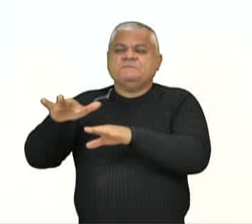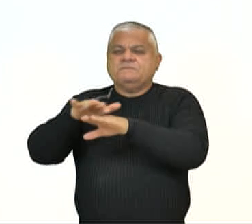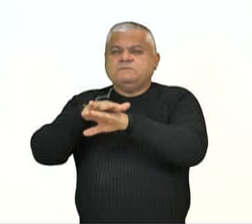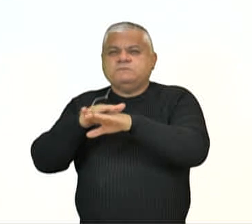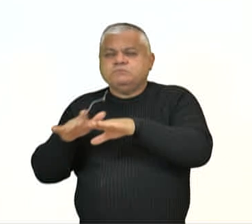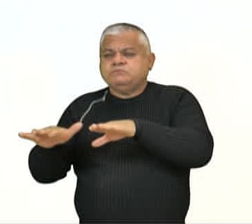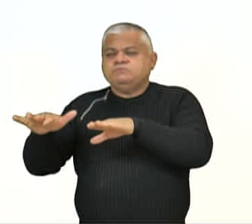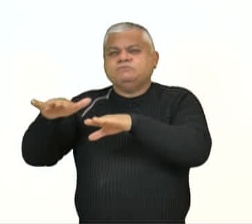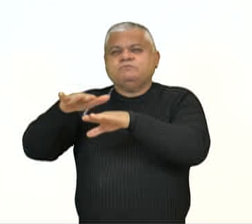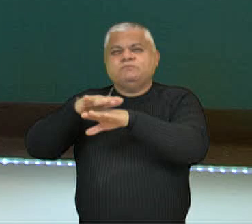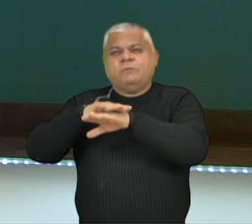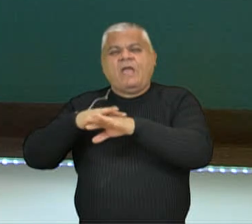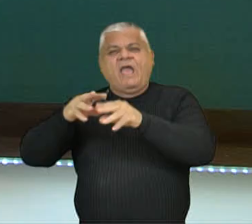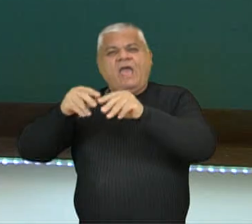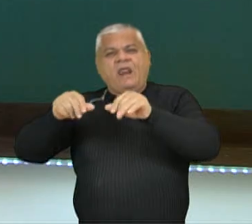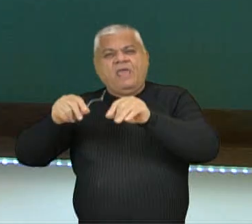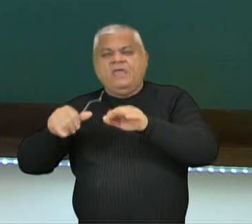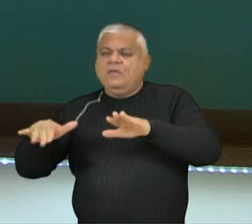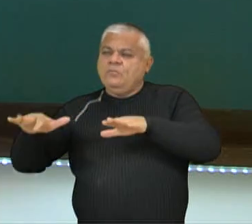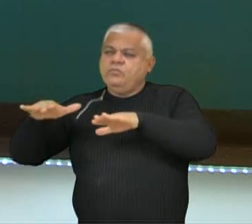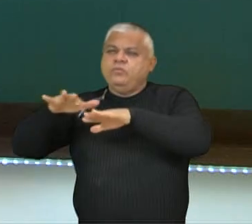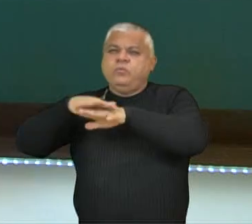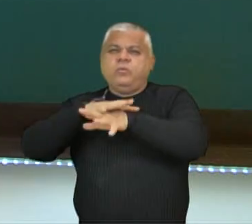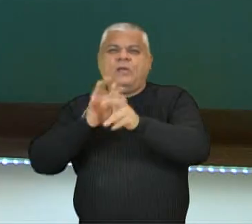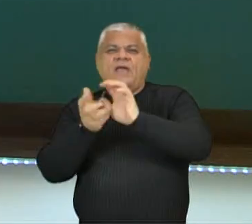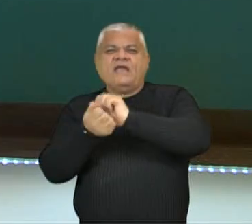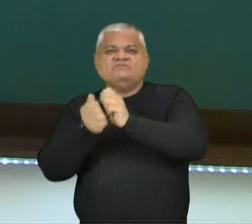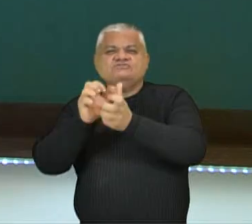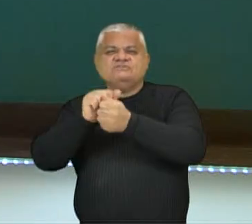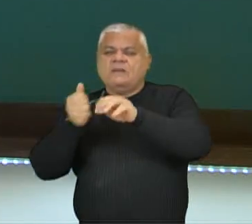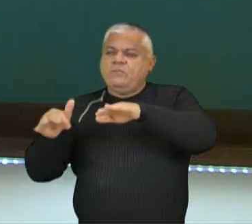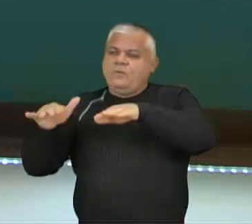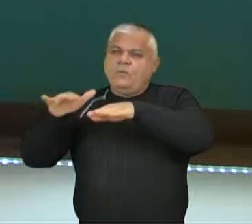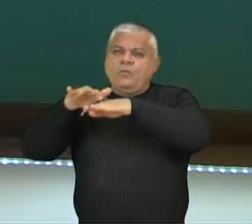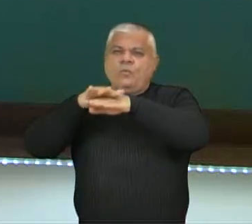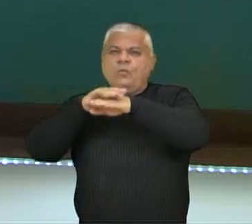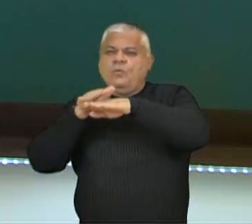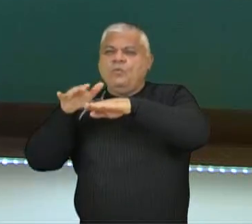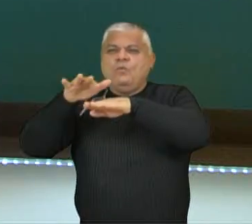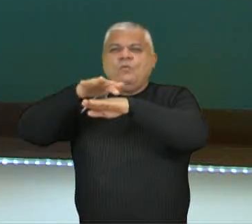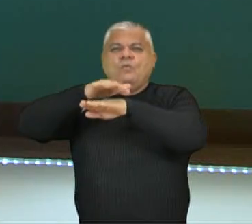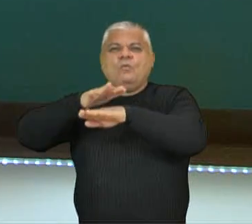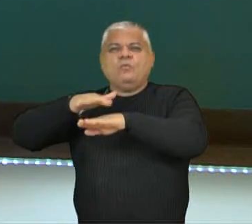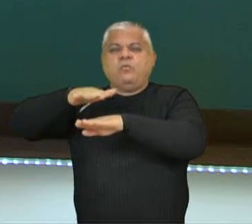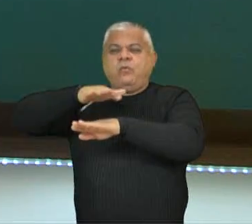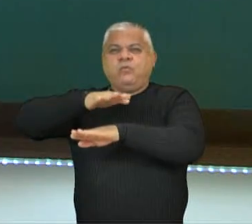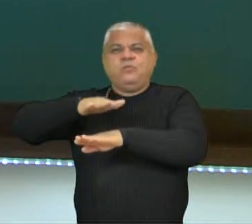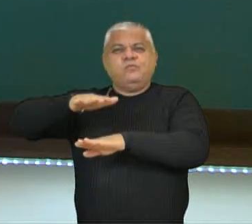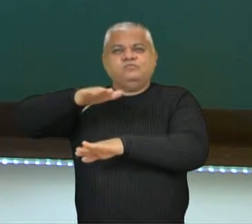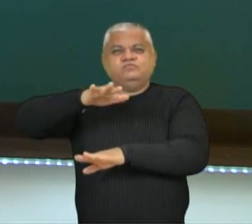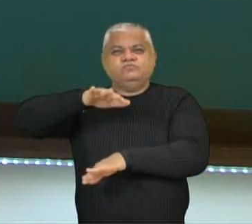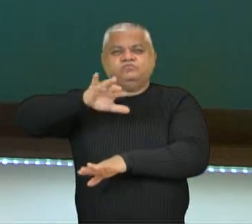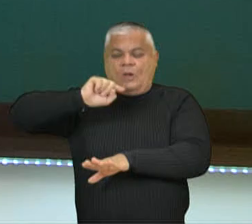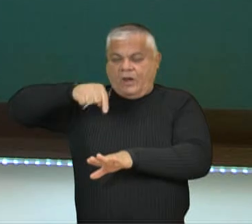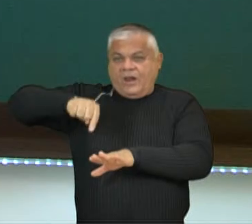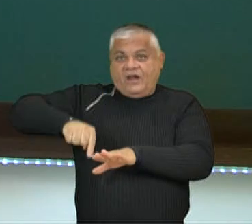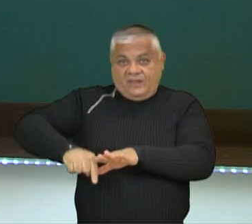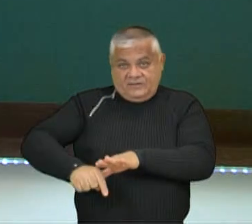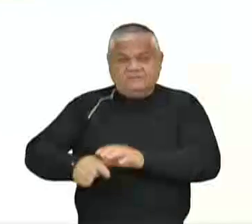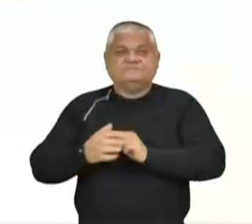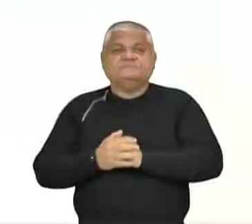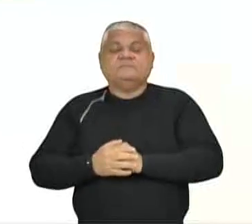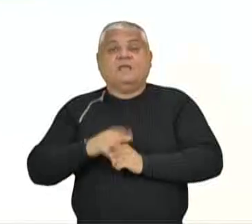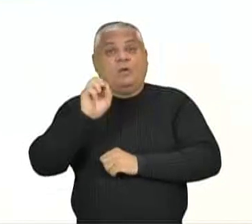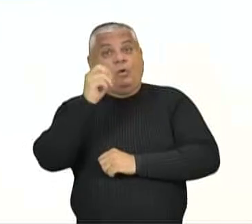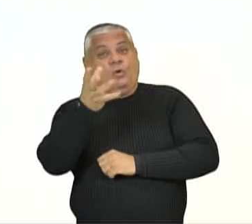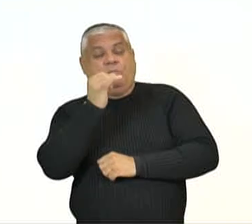como areia, argila e outros componentes presentes na Terra. Em associação com o ambiente alagado, então veja,